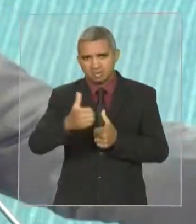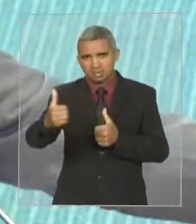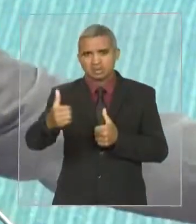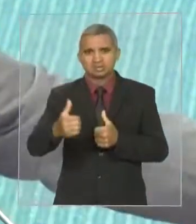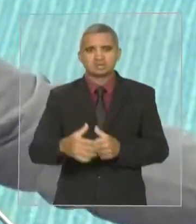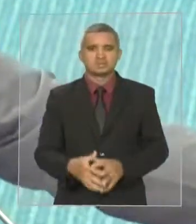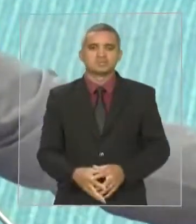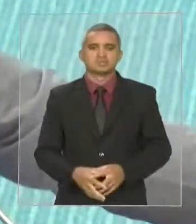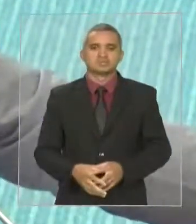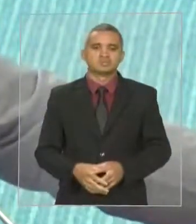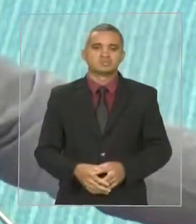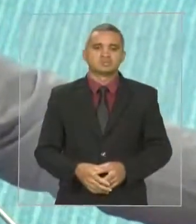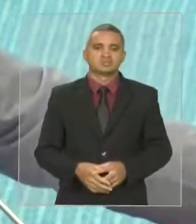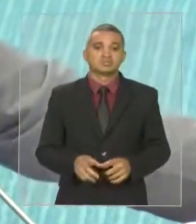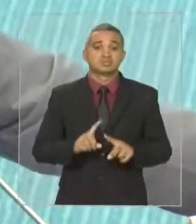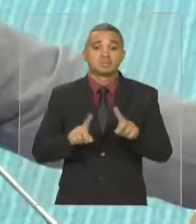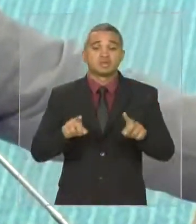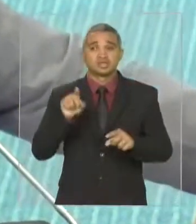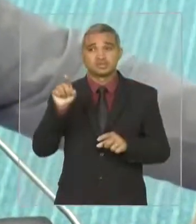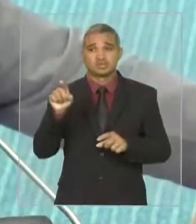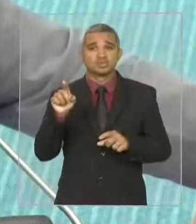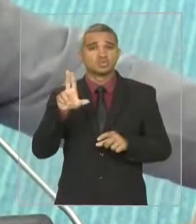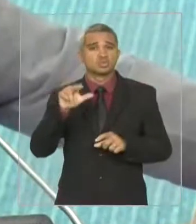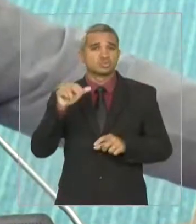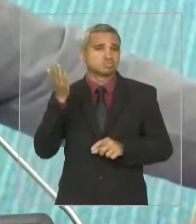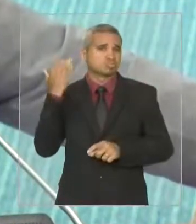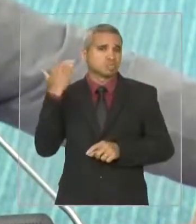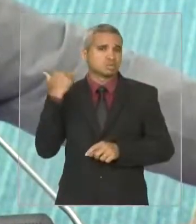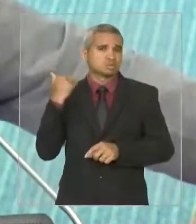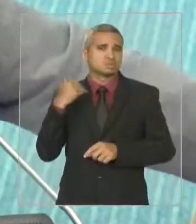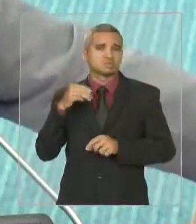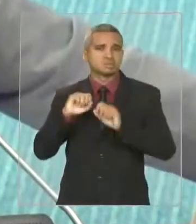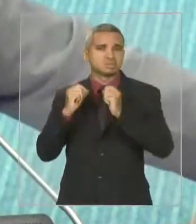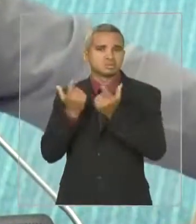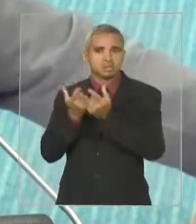visto a esta casa submeter esse tipo de coisa. Eu fico